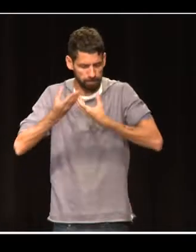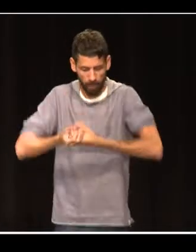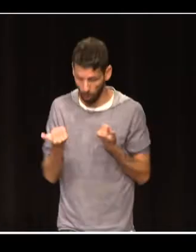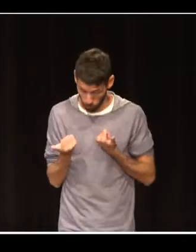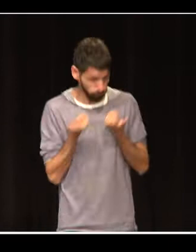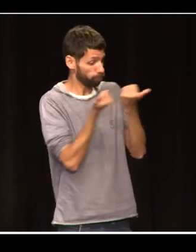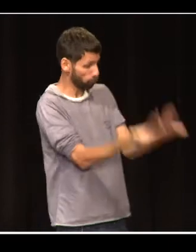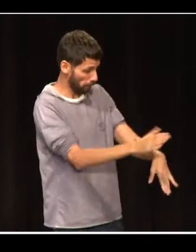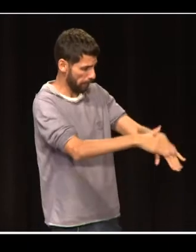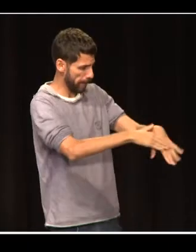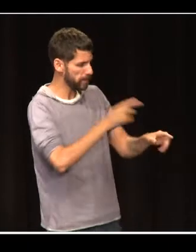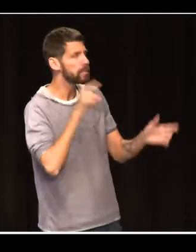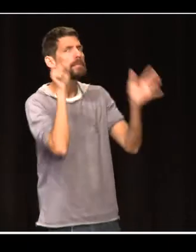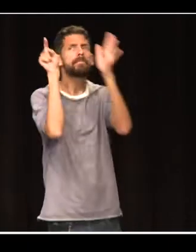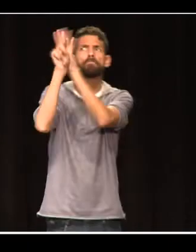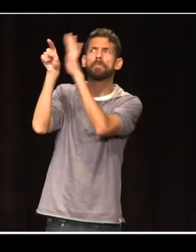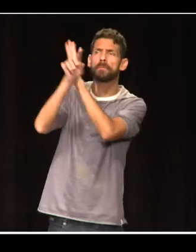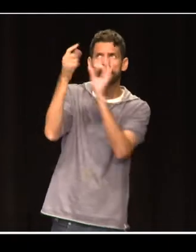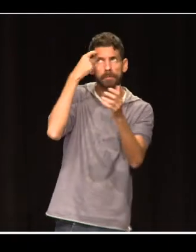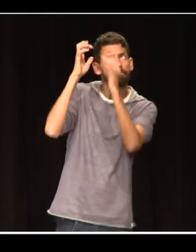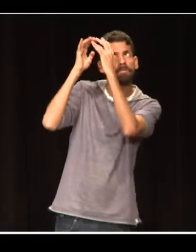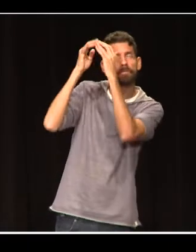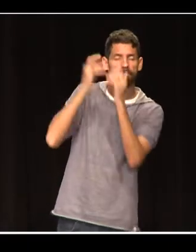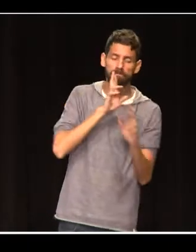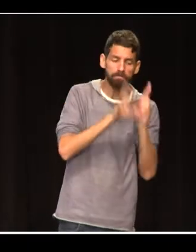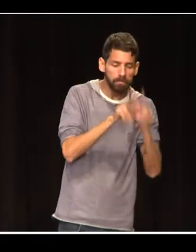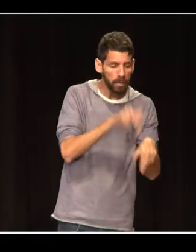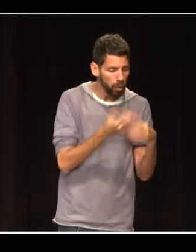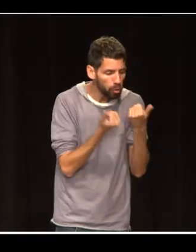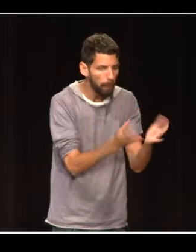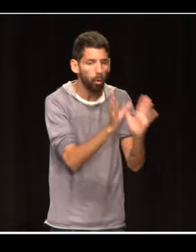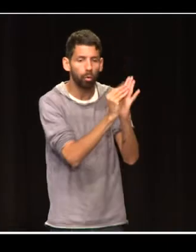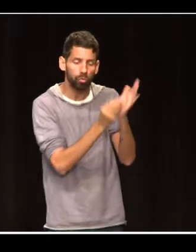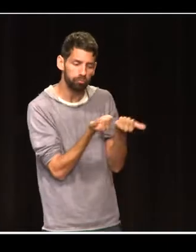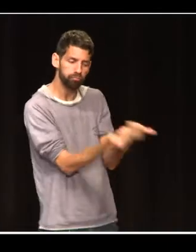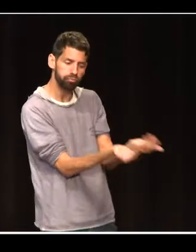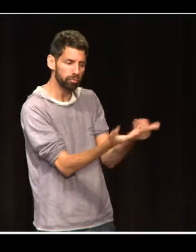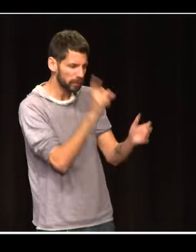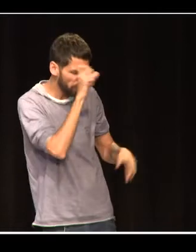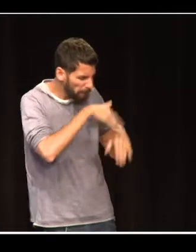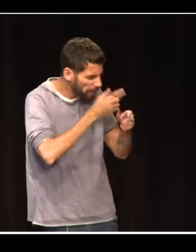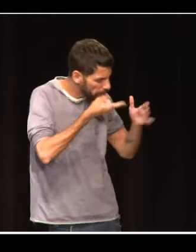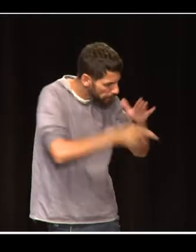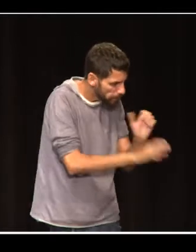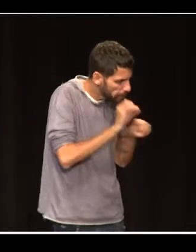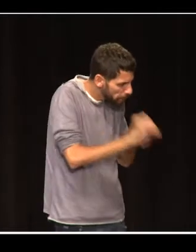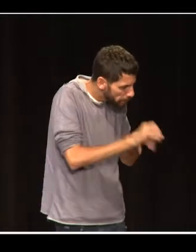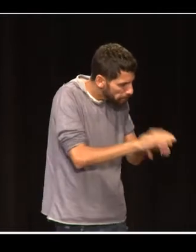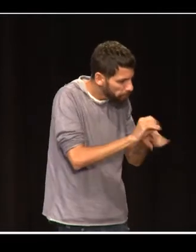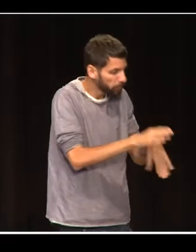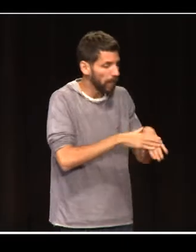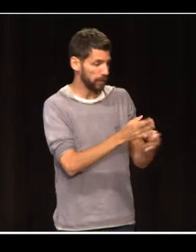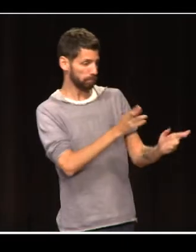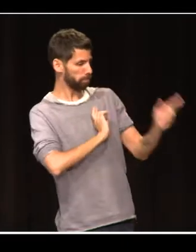para eles, eles respondem as perguntas que eles fizeram e eu acrescento mais conteúdo, um grau de dificuldade maior, ao passo que eles